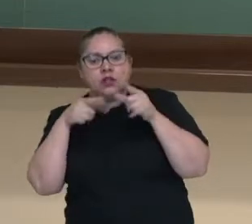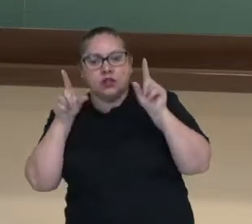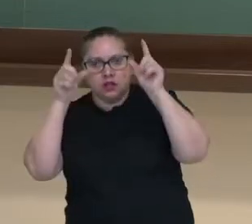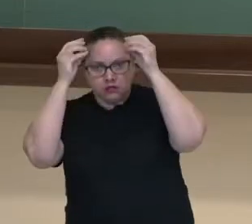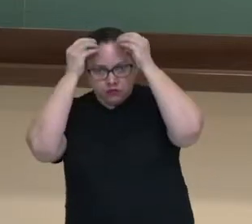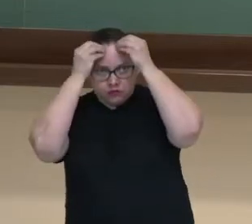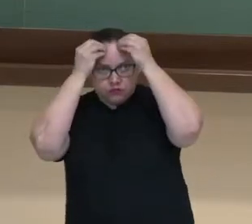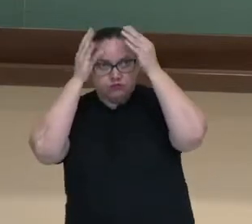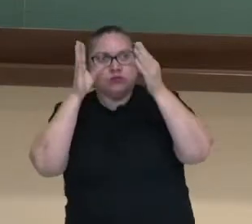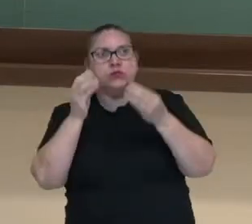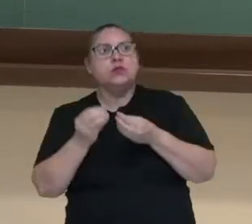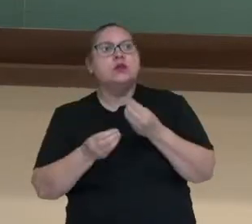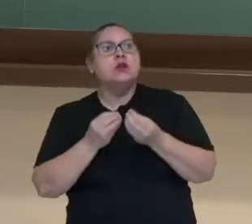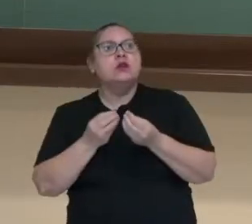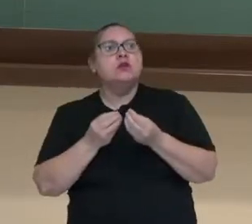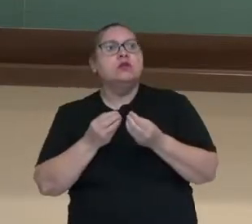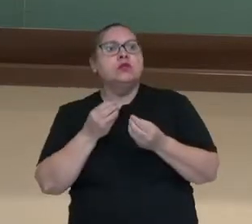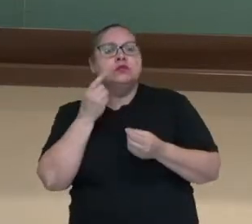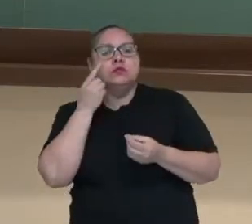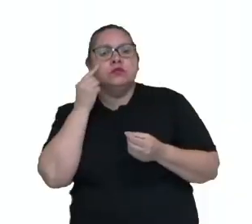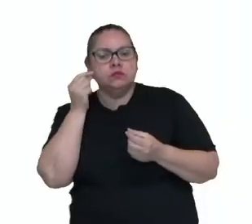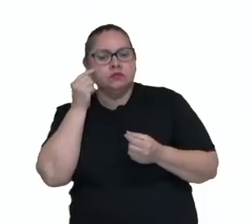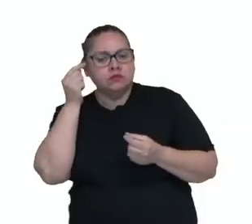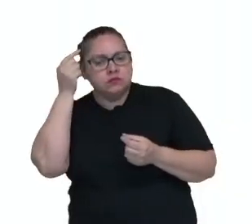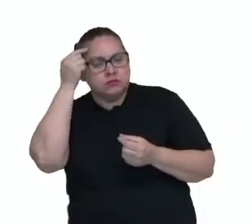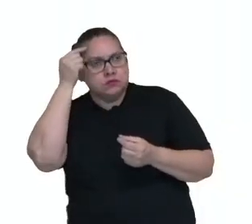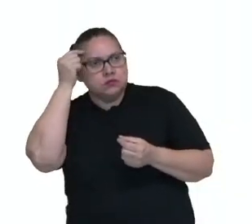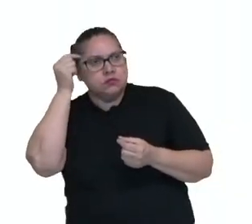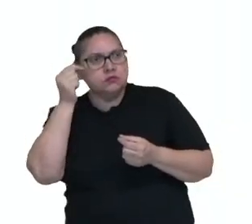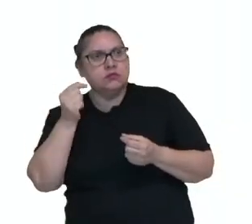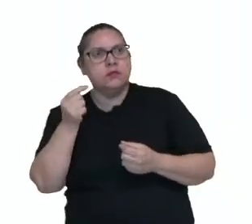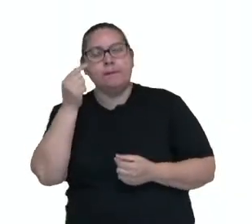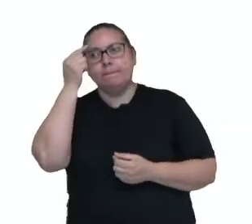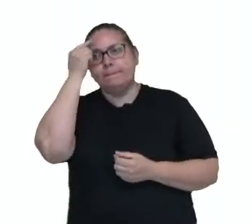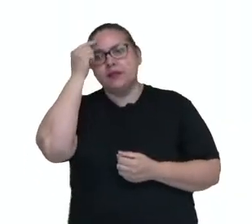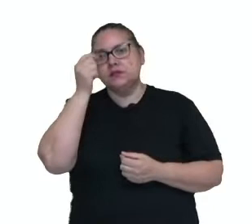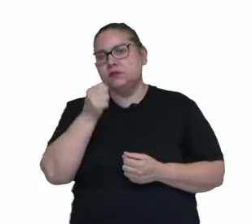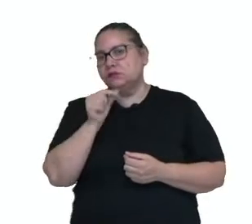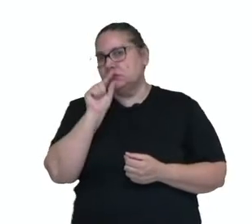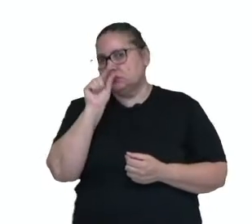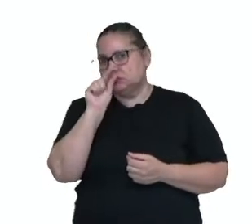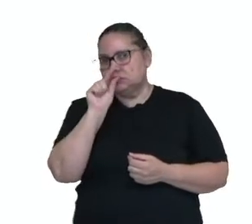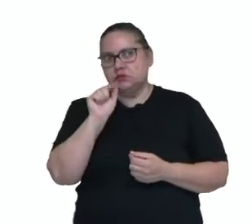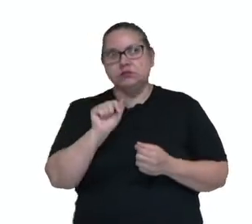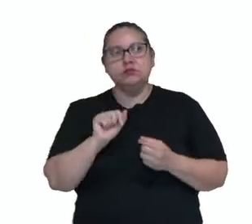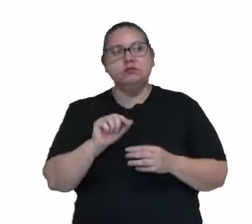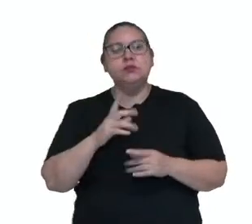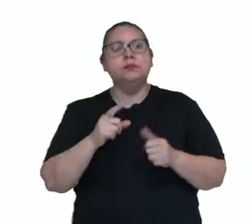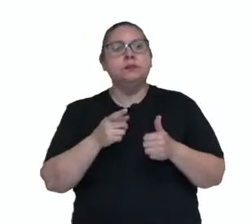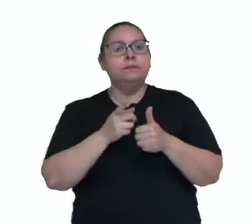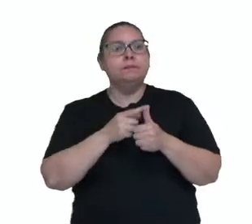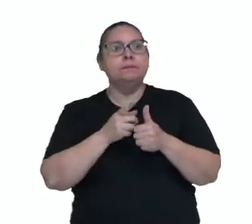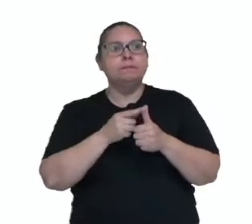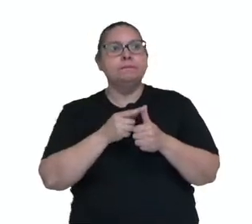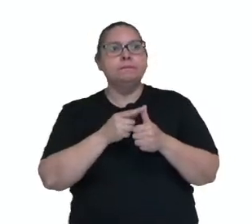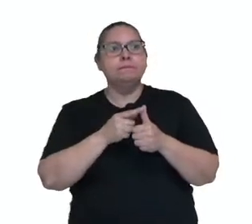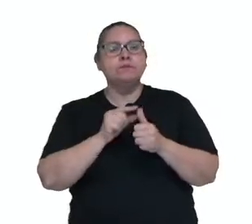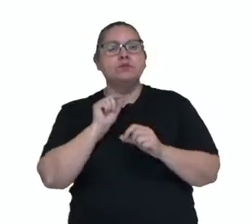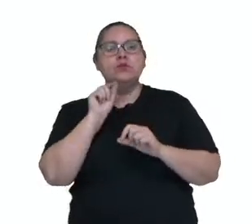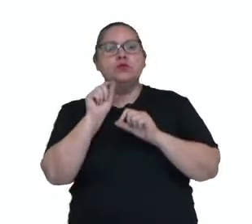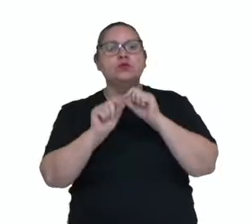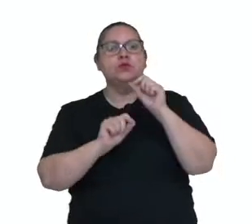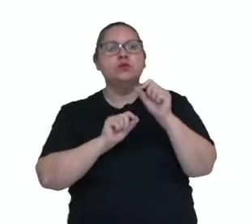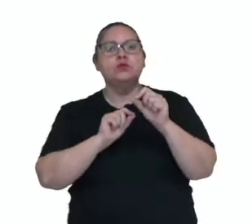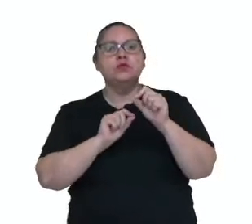numa tira. Vamos refletir, pensar um pouquinho, né? Então, primeira questão: o que